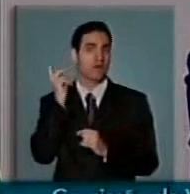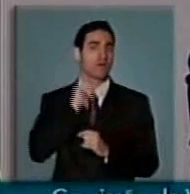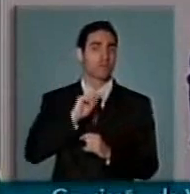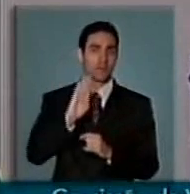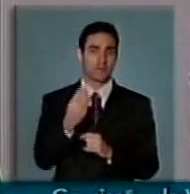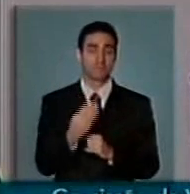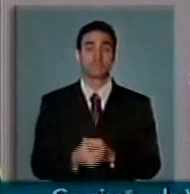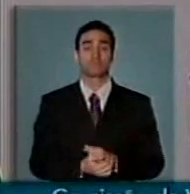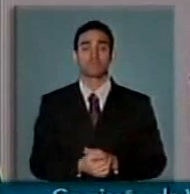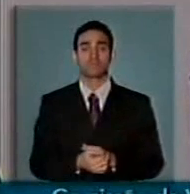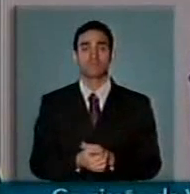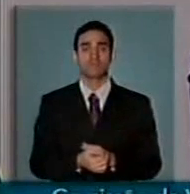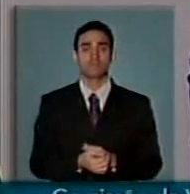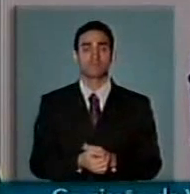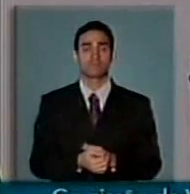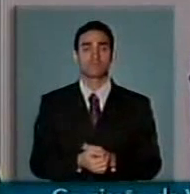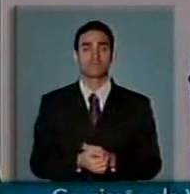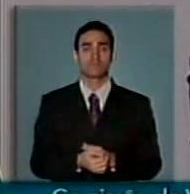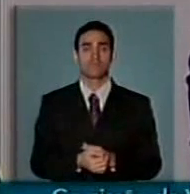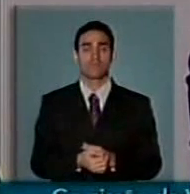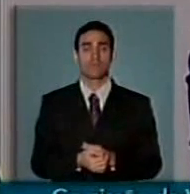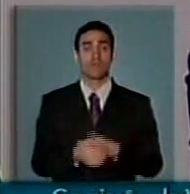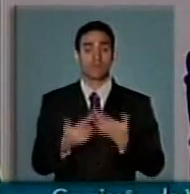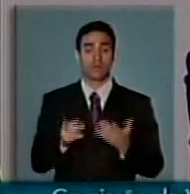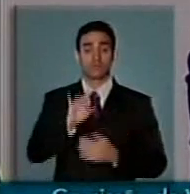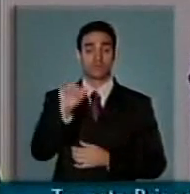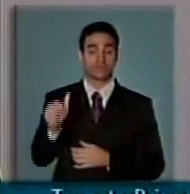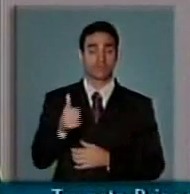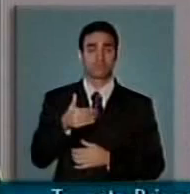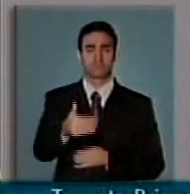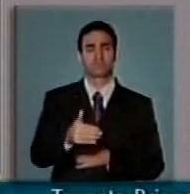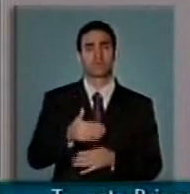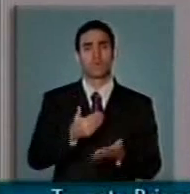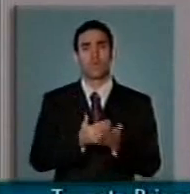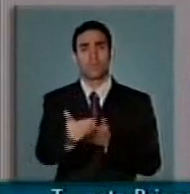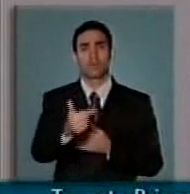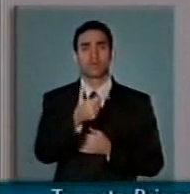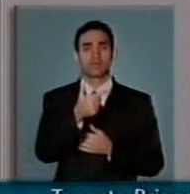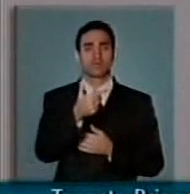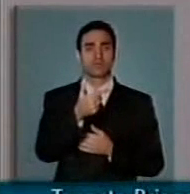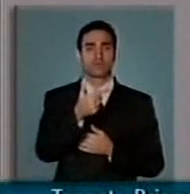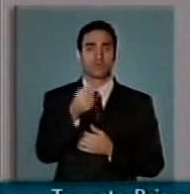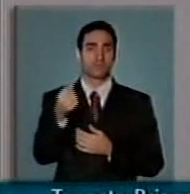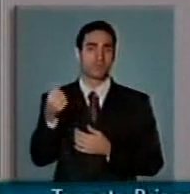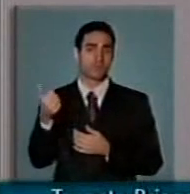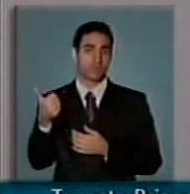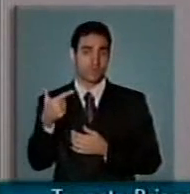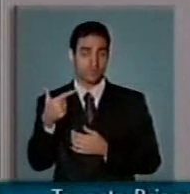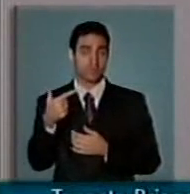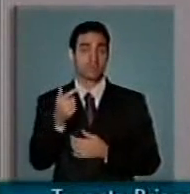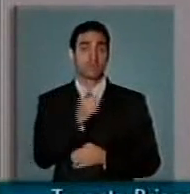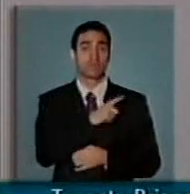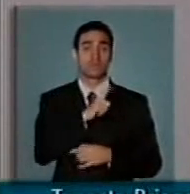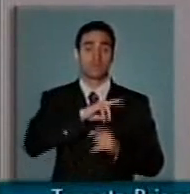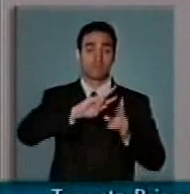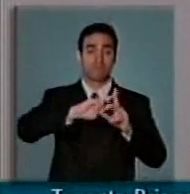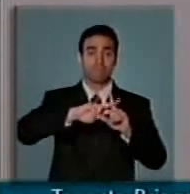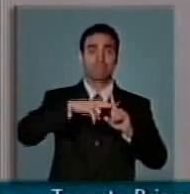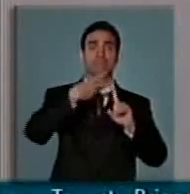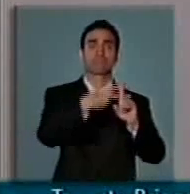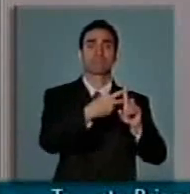que, nessa data, início de 2012, nós tenhamos o dobro